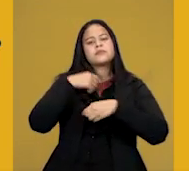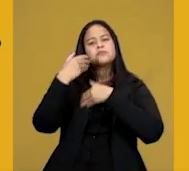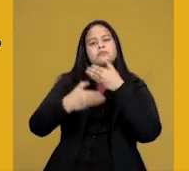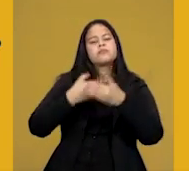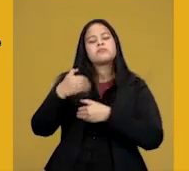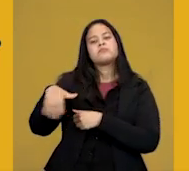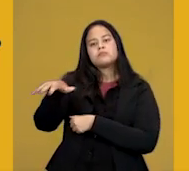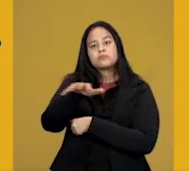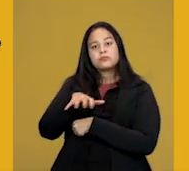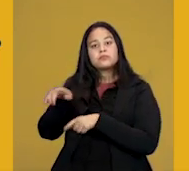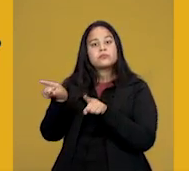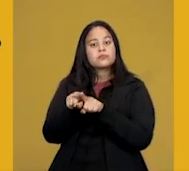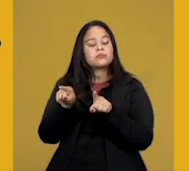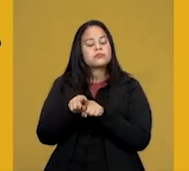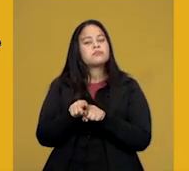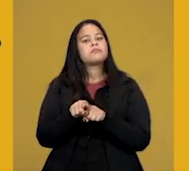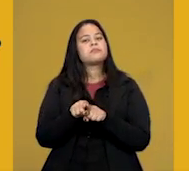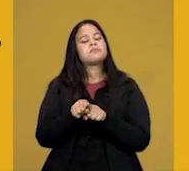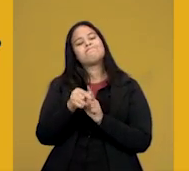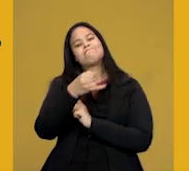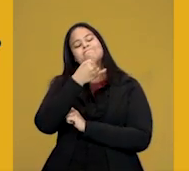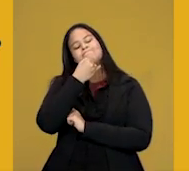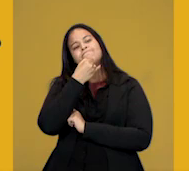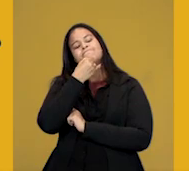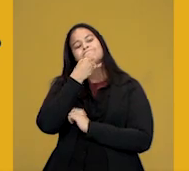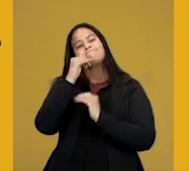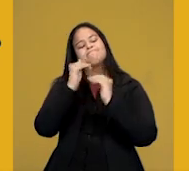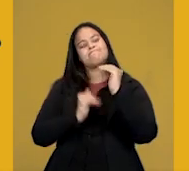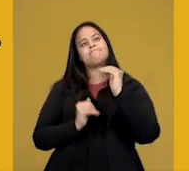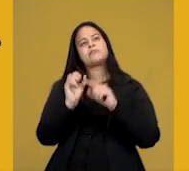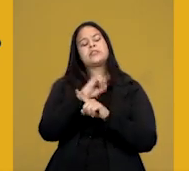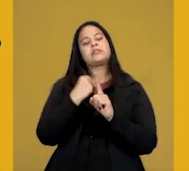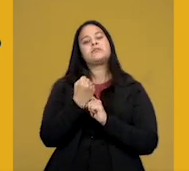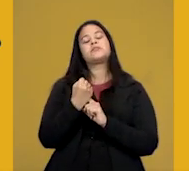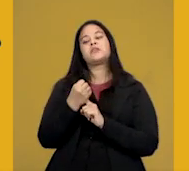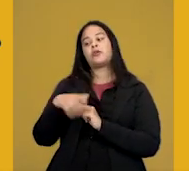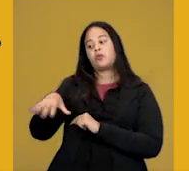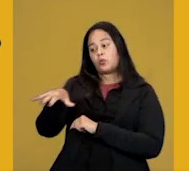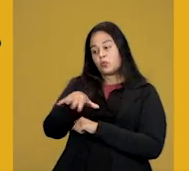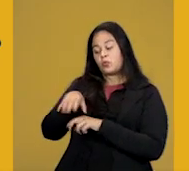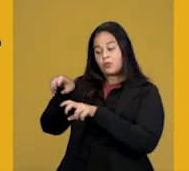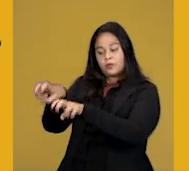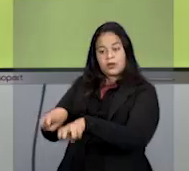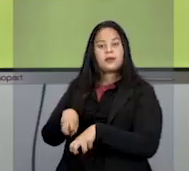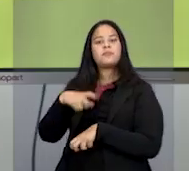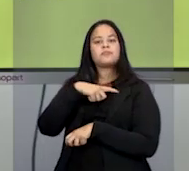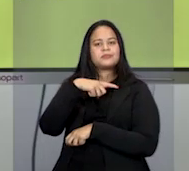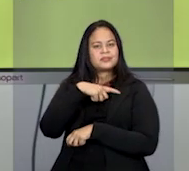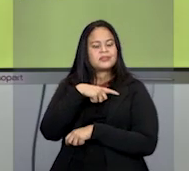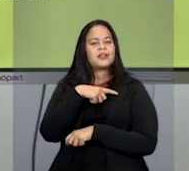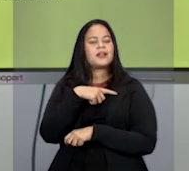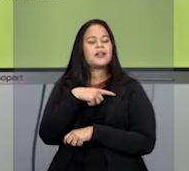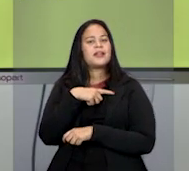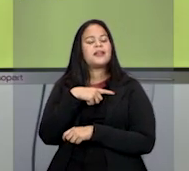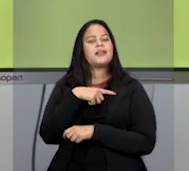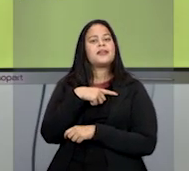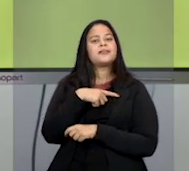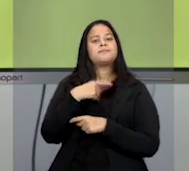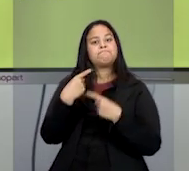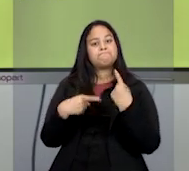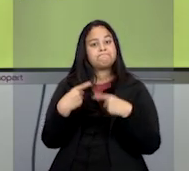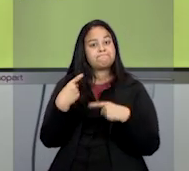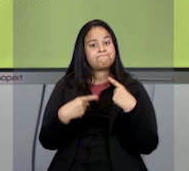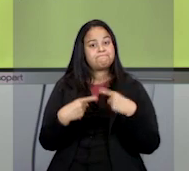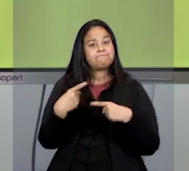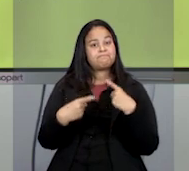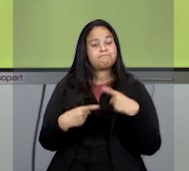campo. E também, claro, infelizmente, uma desigualdade social no campo, que aí nós temos lá a questão da política